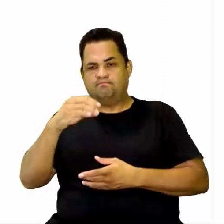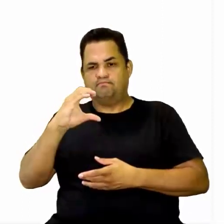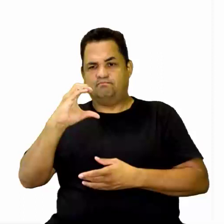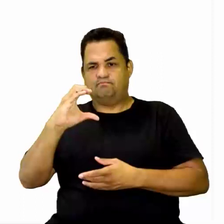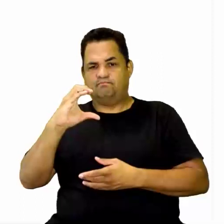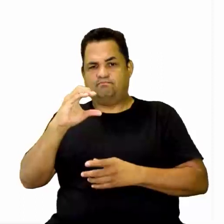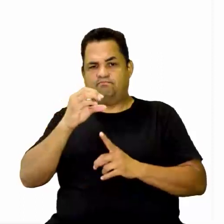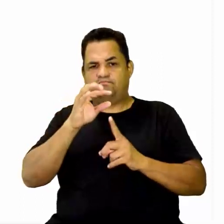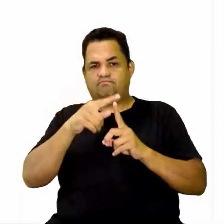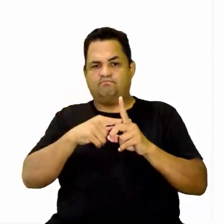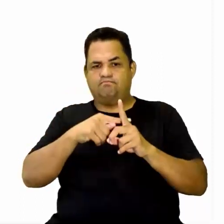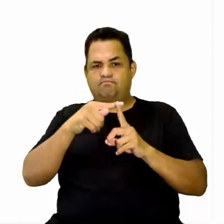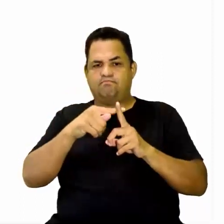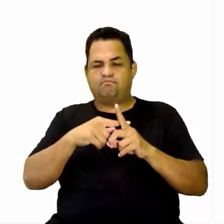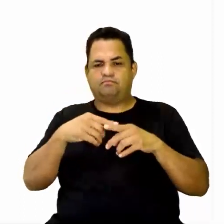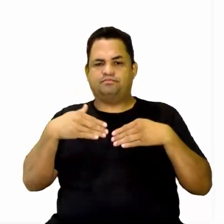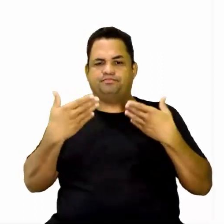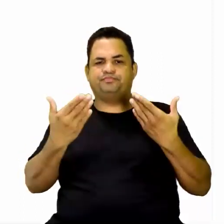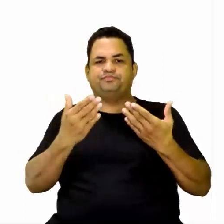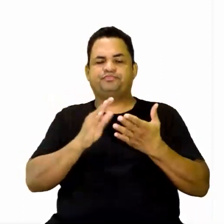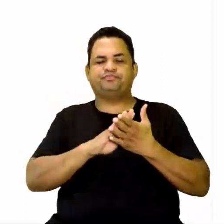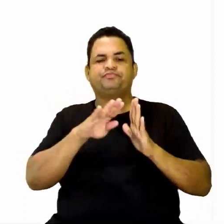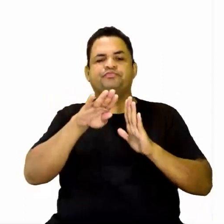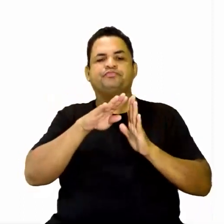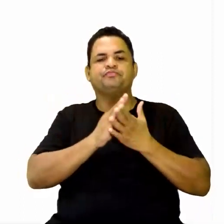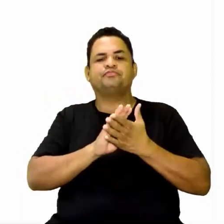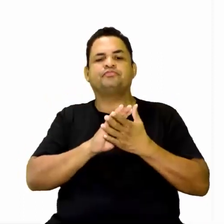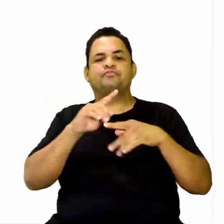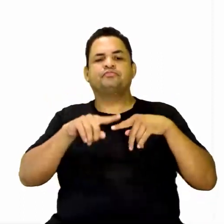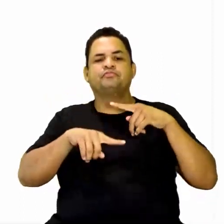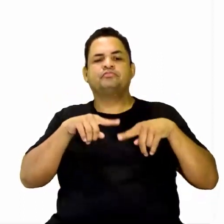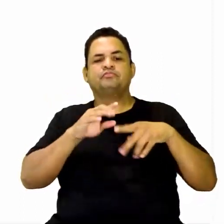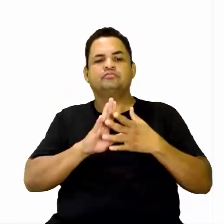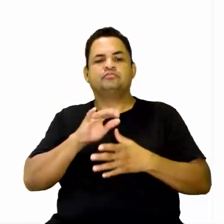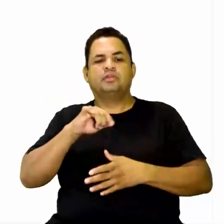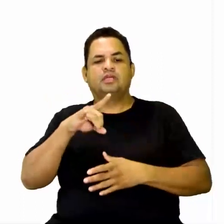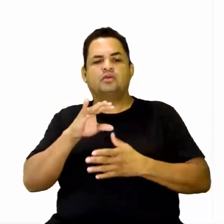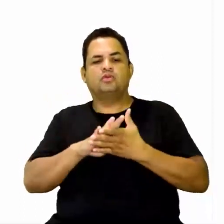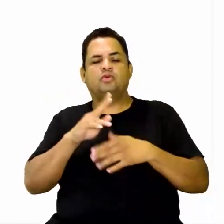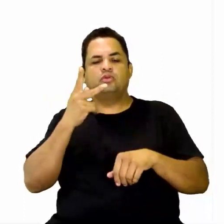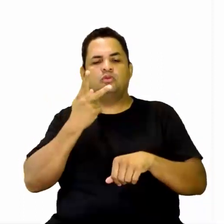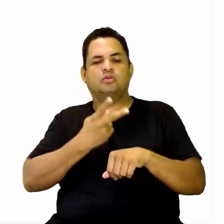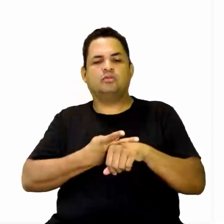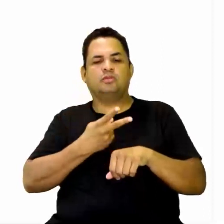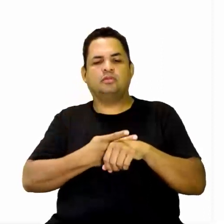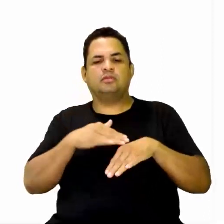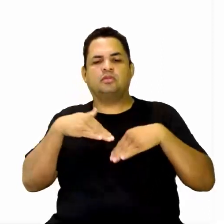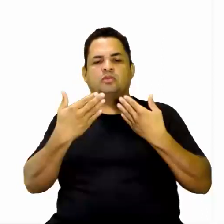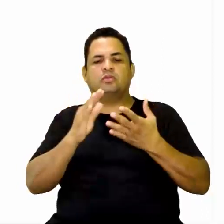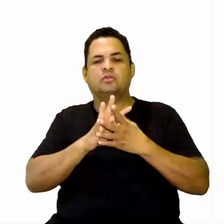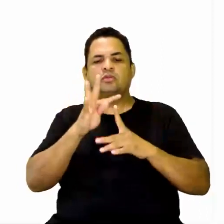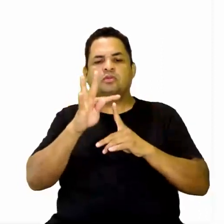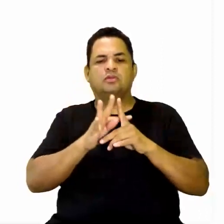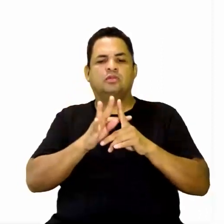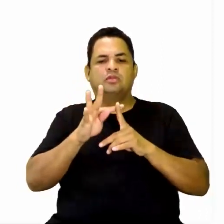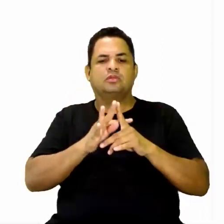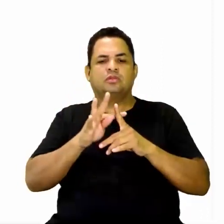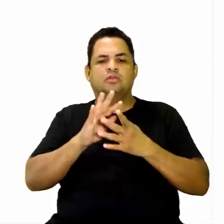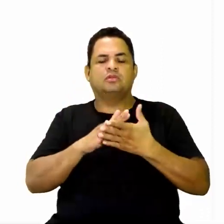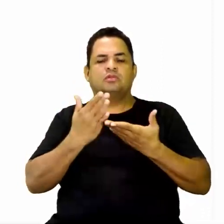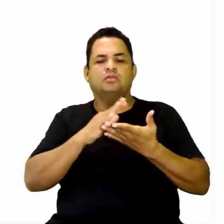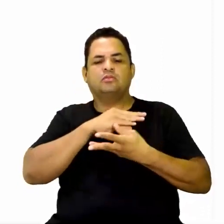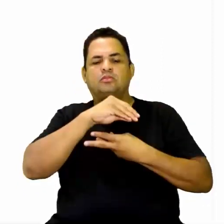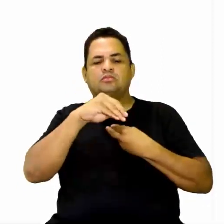356,7 graus Celsius. Os componentes, mercúrio e prata. Qual a temperatura, o ponto de fusão